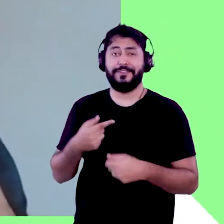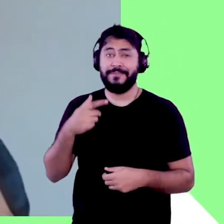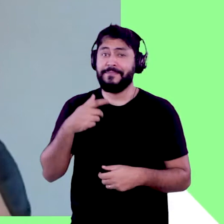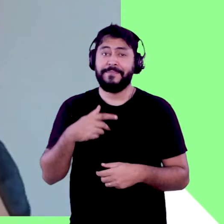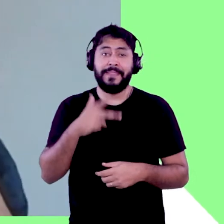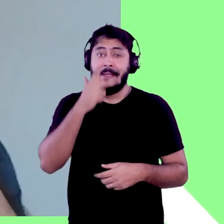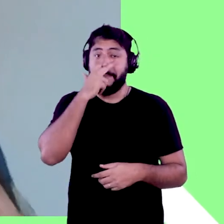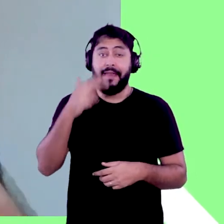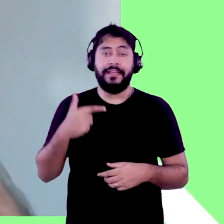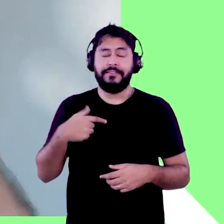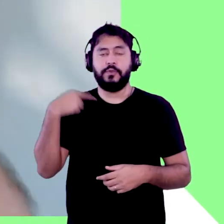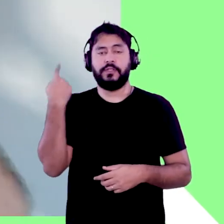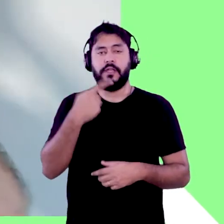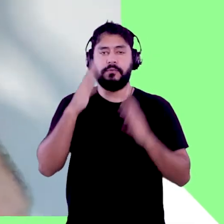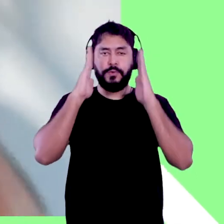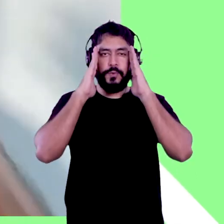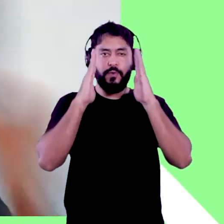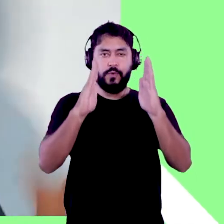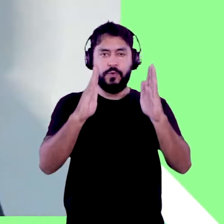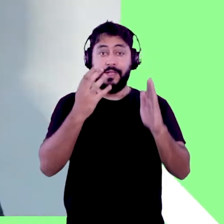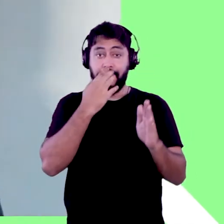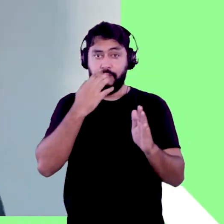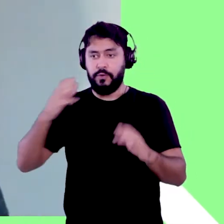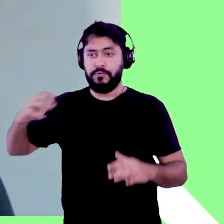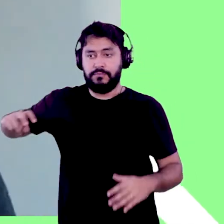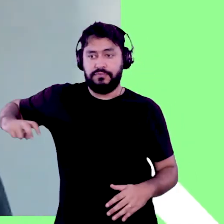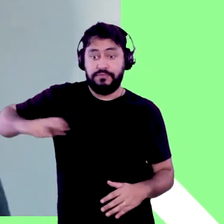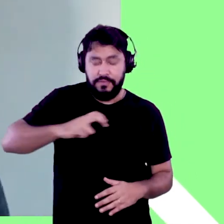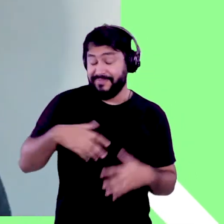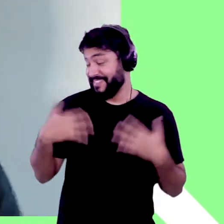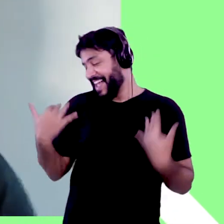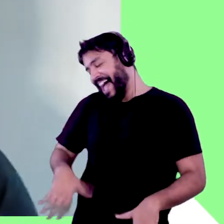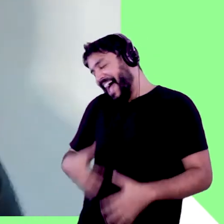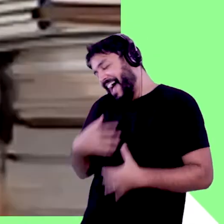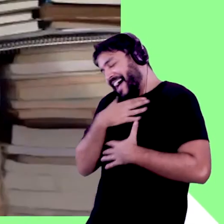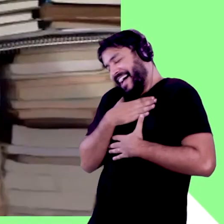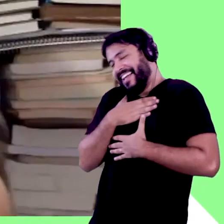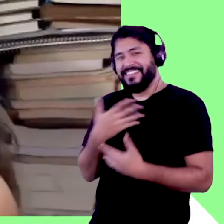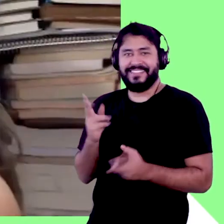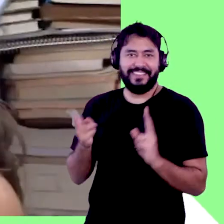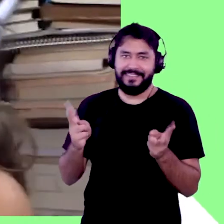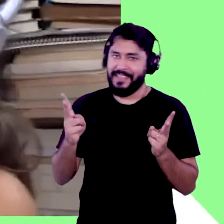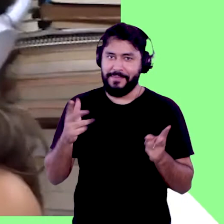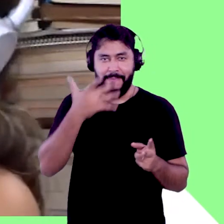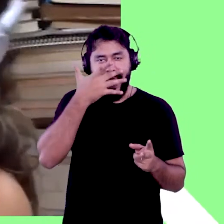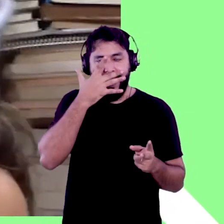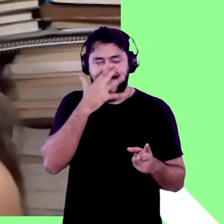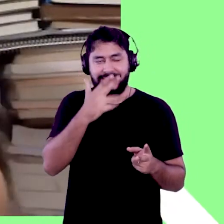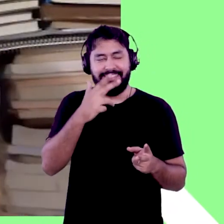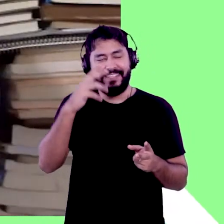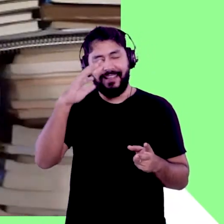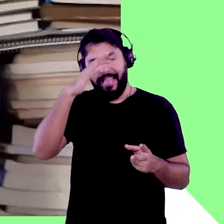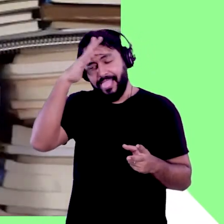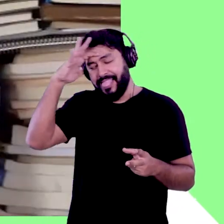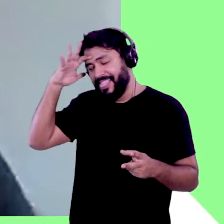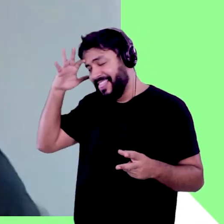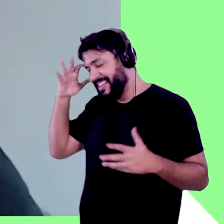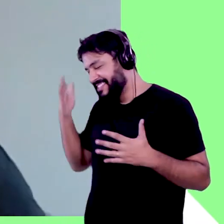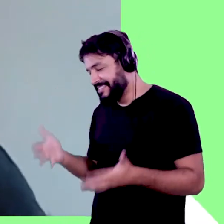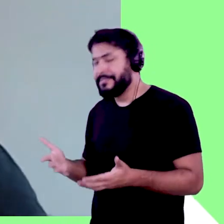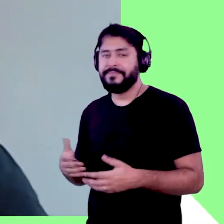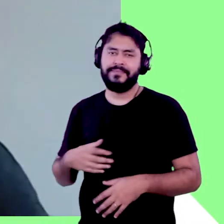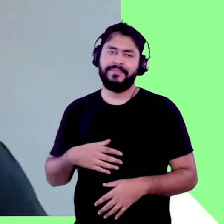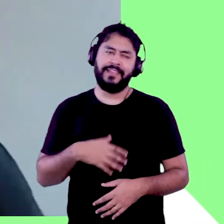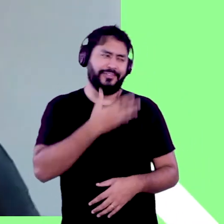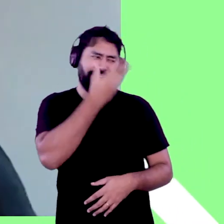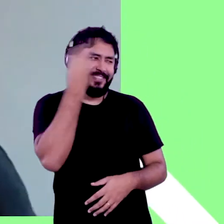qualquer concentração quando o cachorro chega. Eu fechei a porta aqui para o meu não aparecer também. Ai, eu esqueci. Não, maravilhosa.